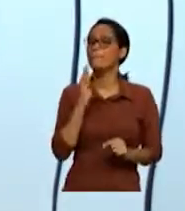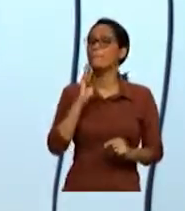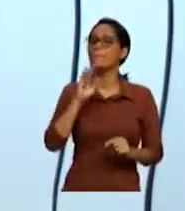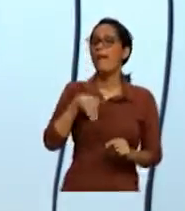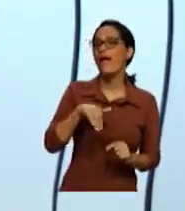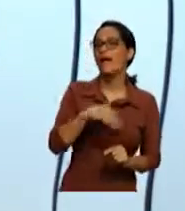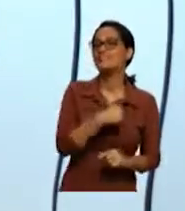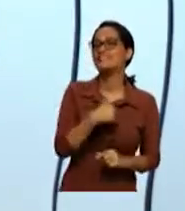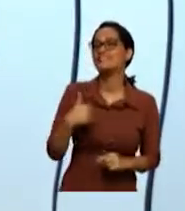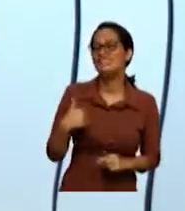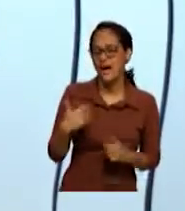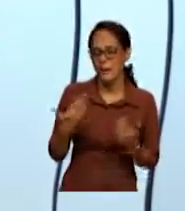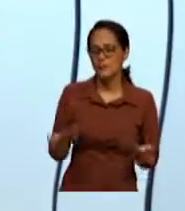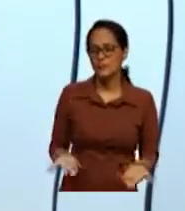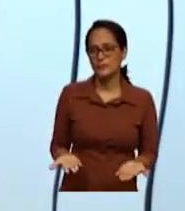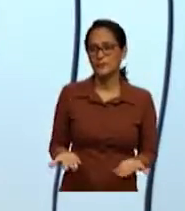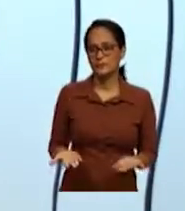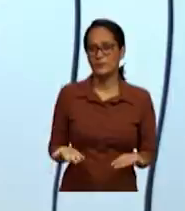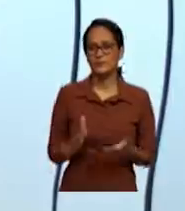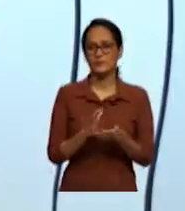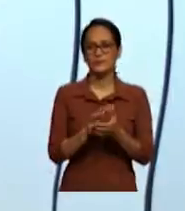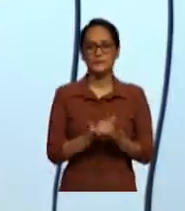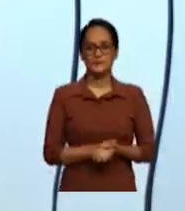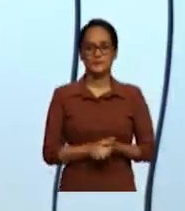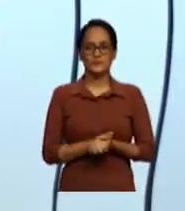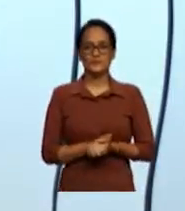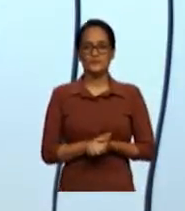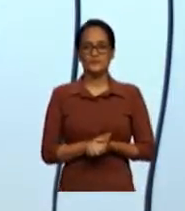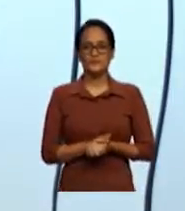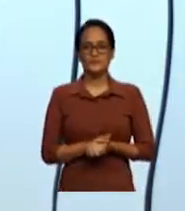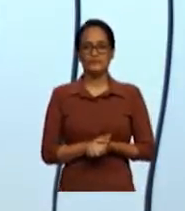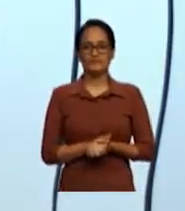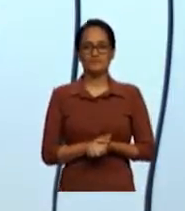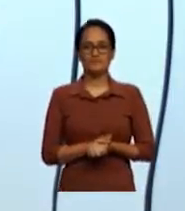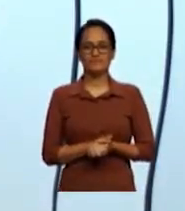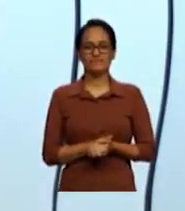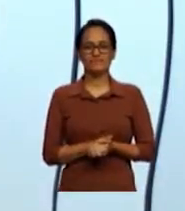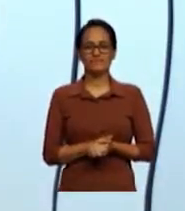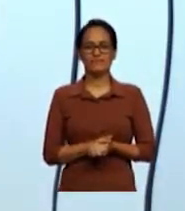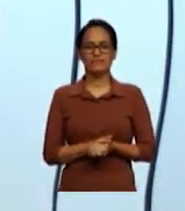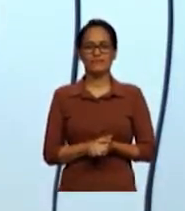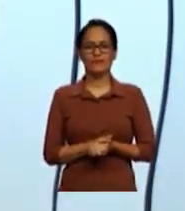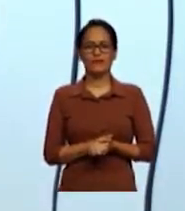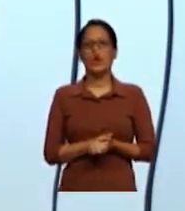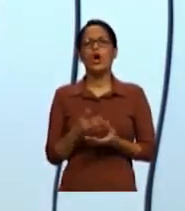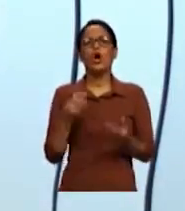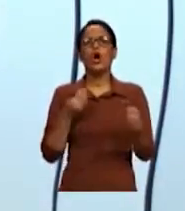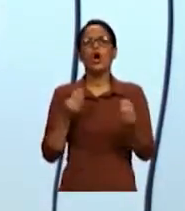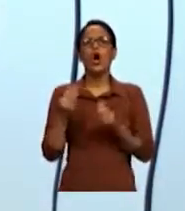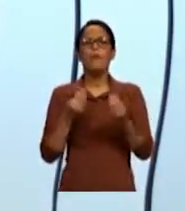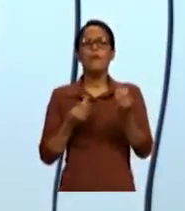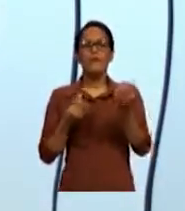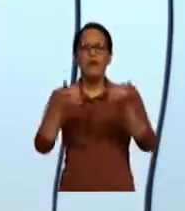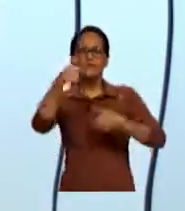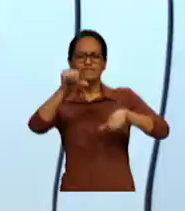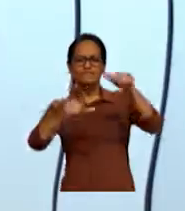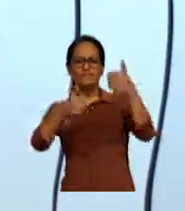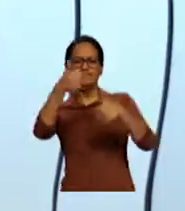de saúde. E aí, a gente tem o quê? Medir saúde. Como que eu posso medir